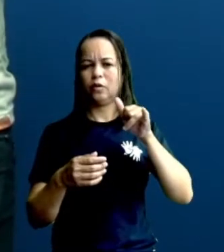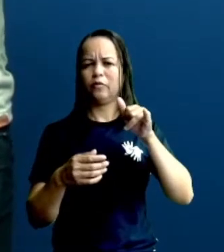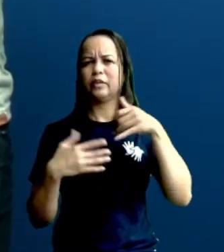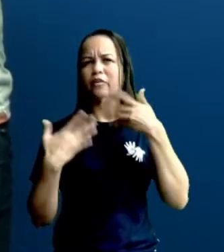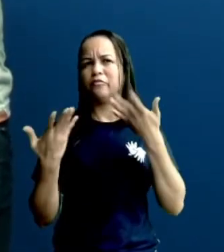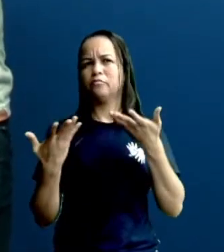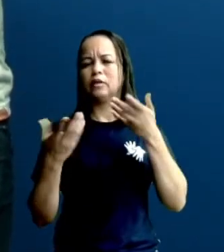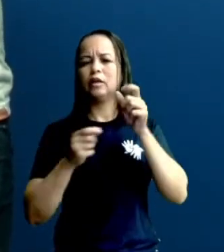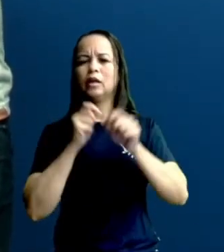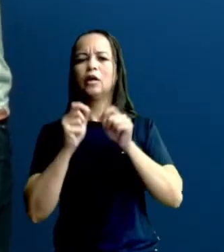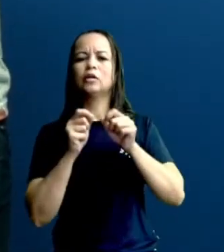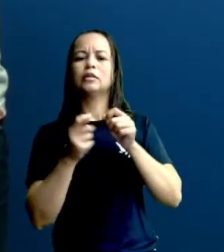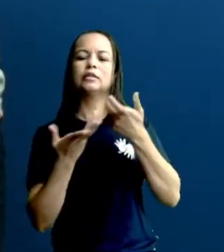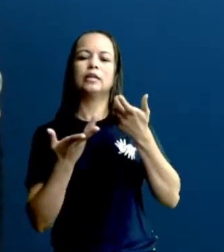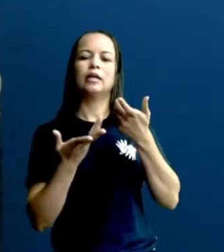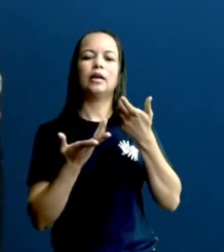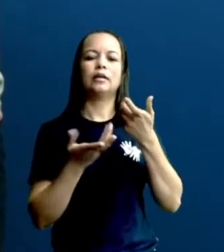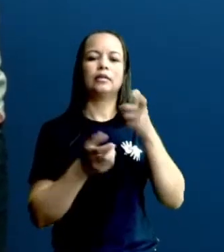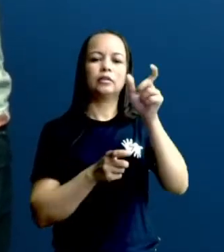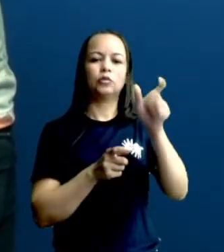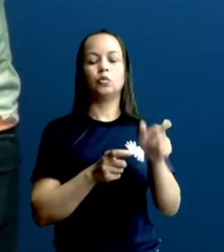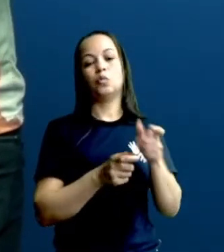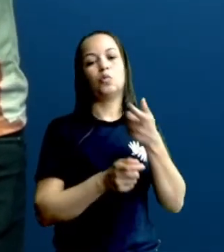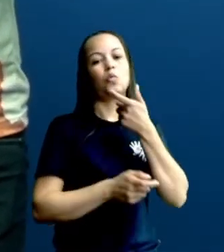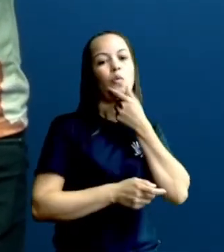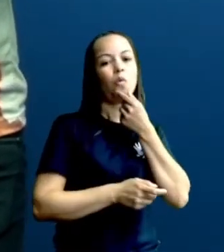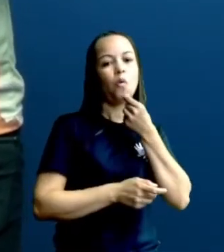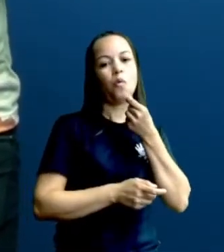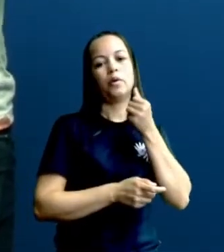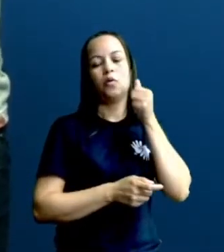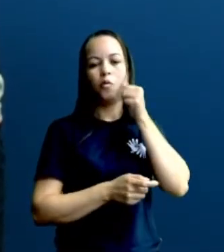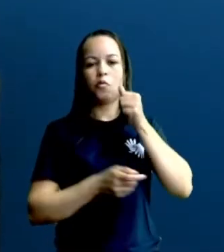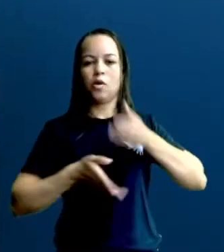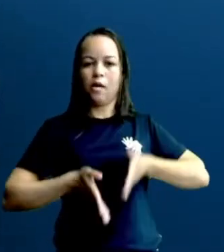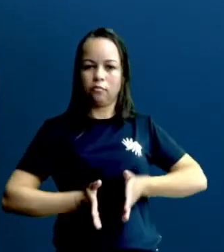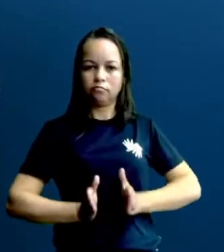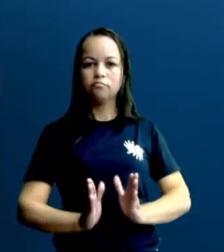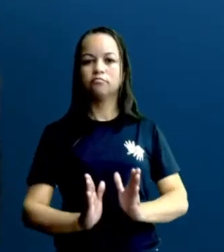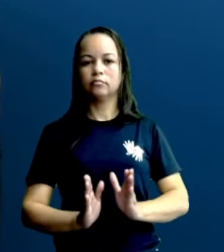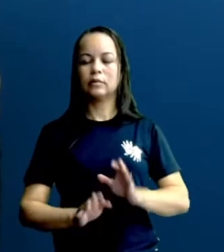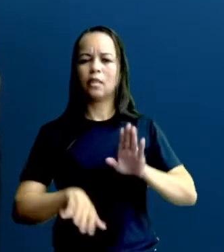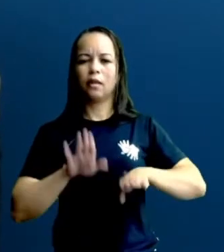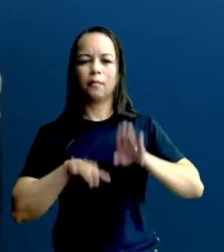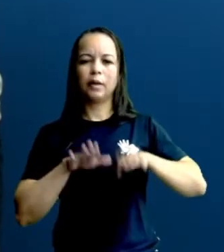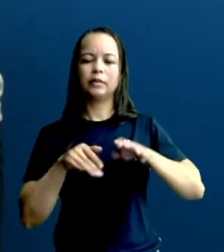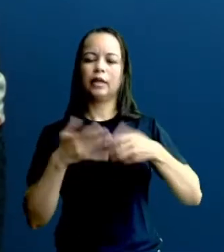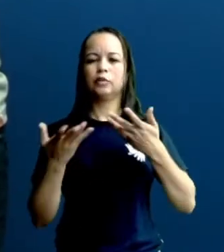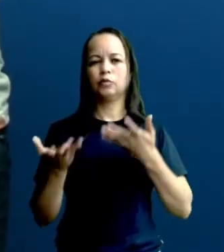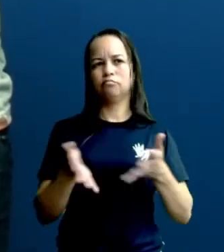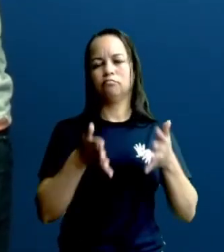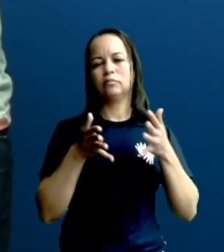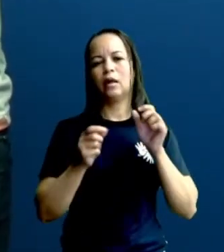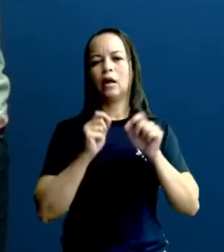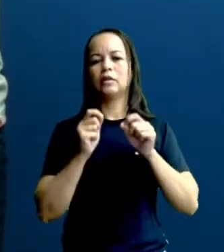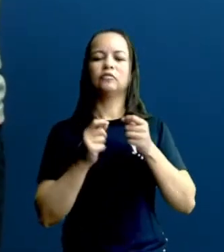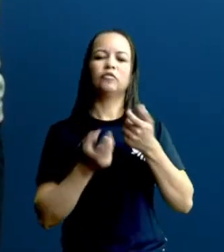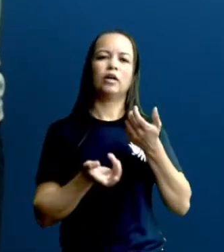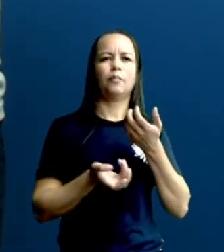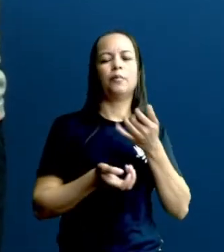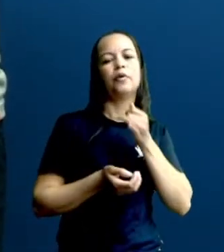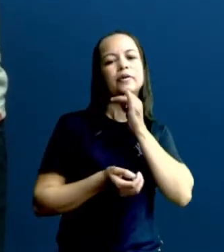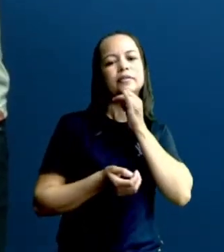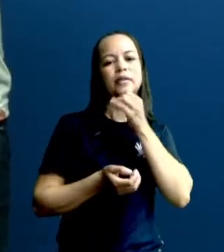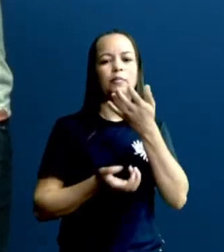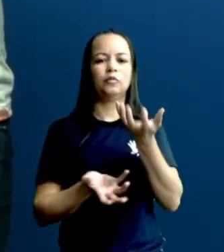se o indivíduo nascerá do sexo masculino ou do sexo feminino, independente da espécie, se será um cachorro macho ou um